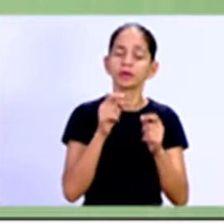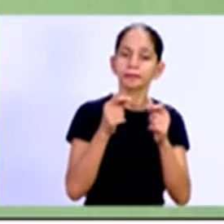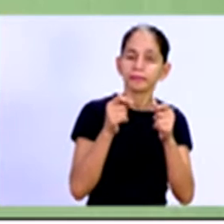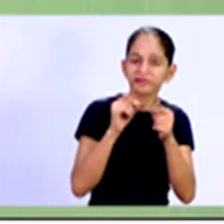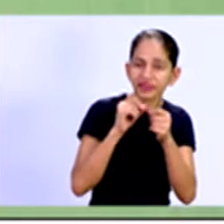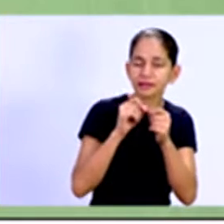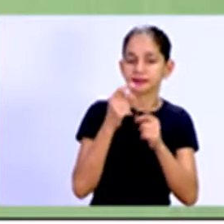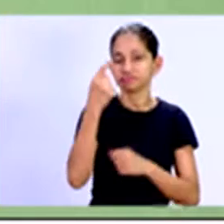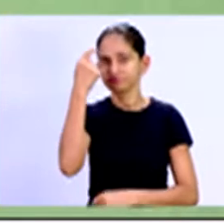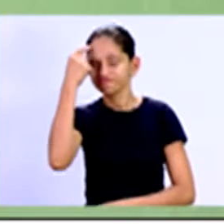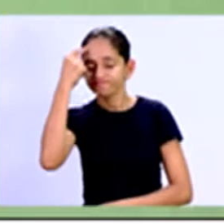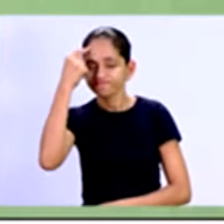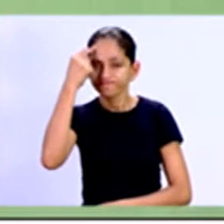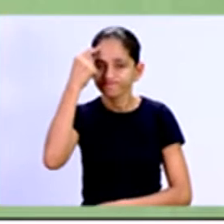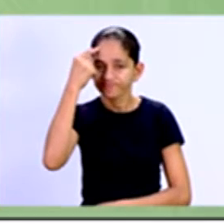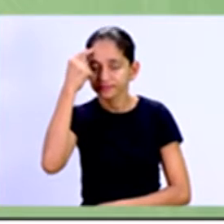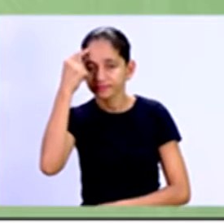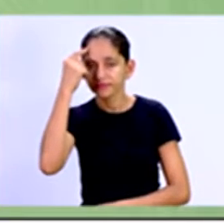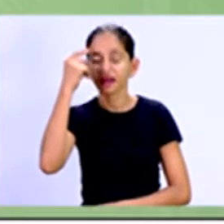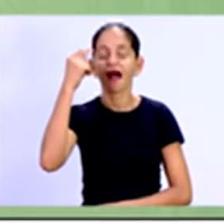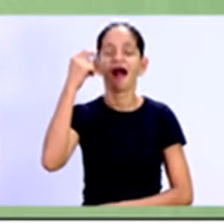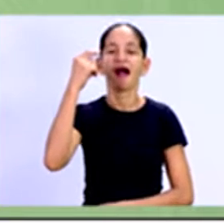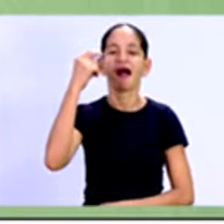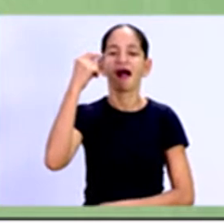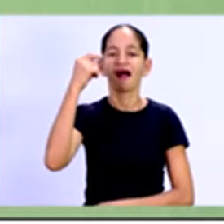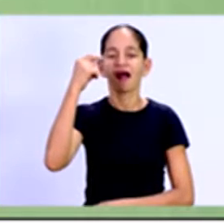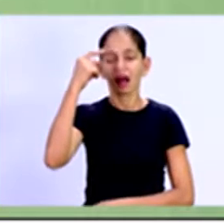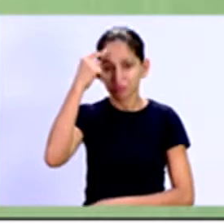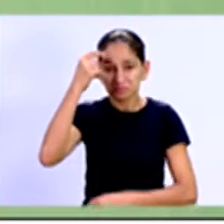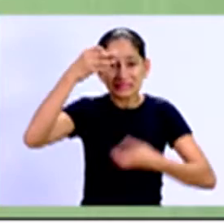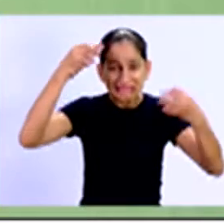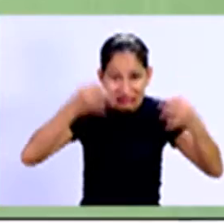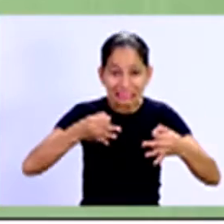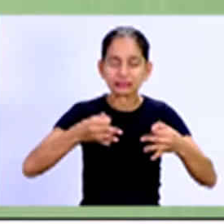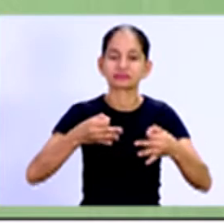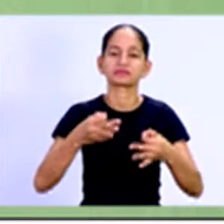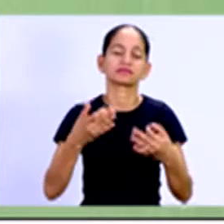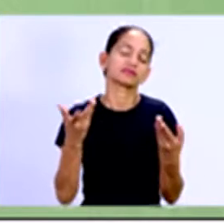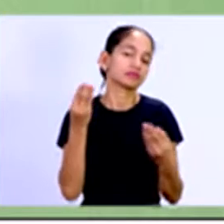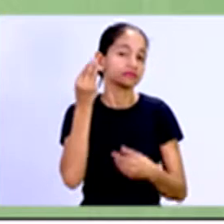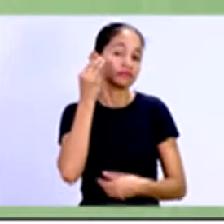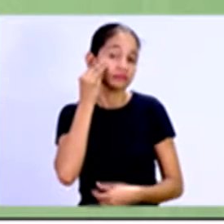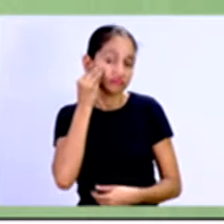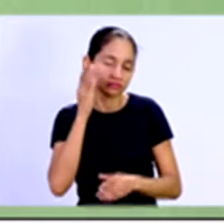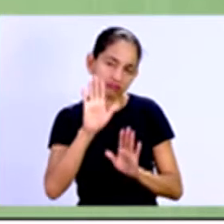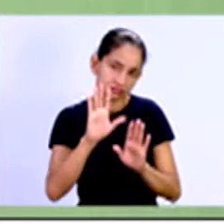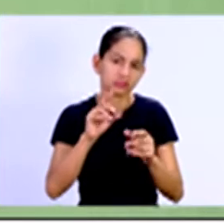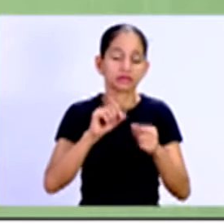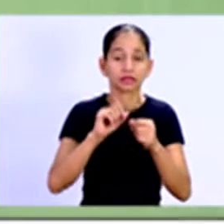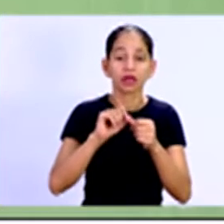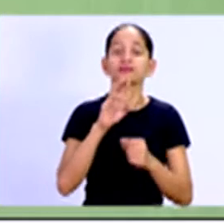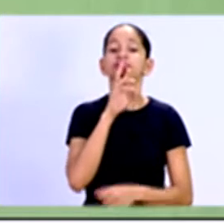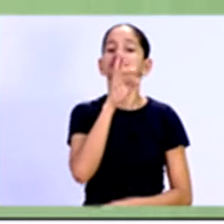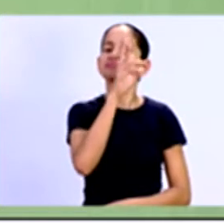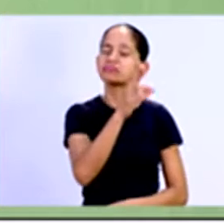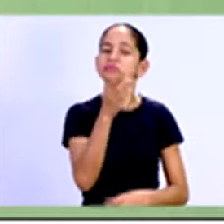reflexivo, ou seja, a virtude resulta no trabalho reflexivo da